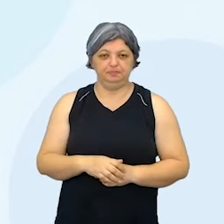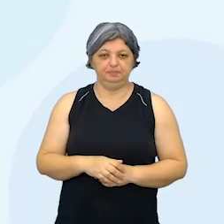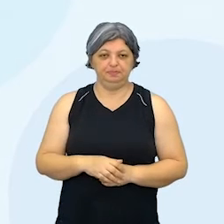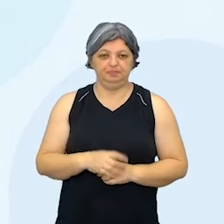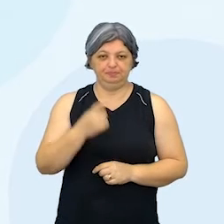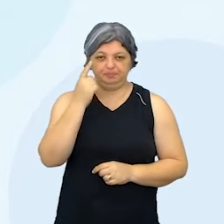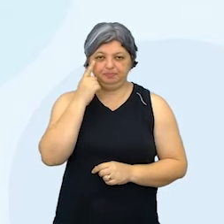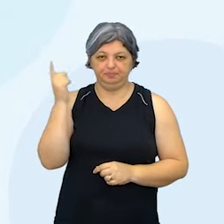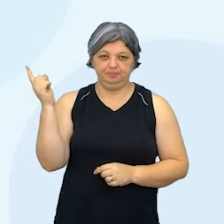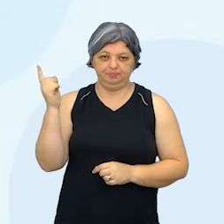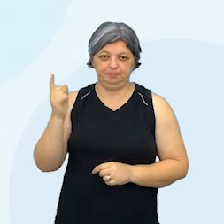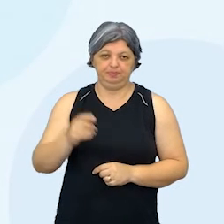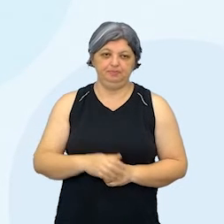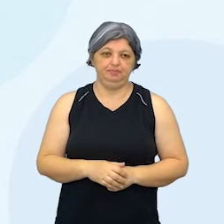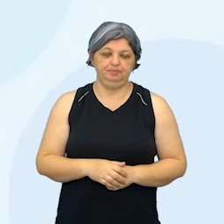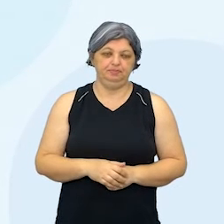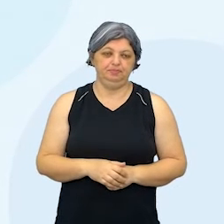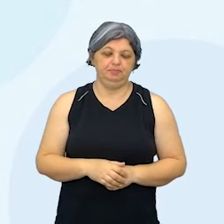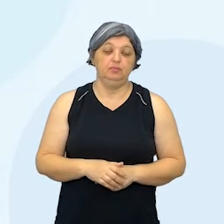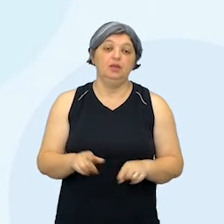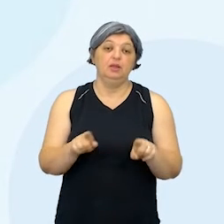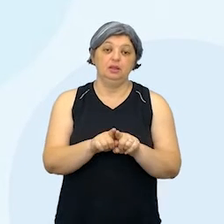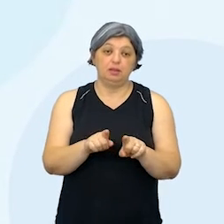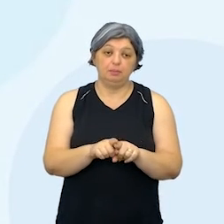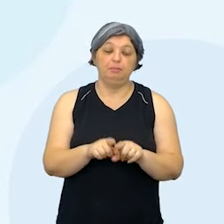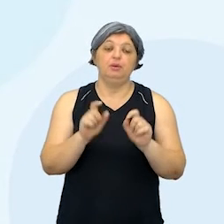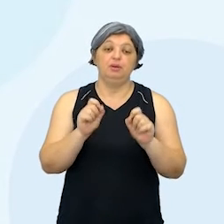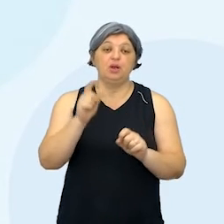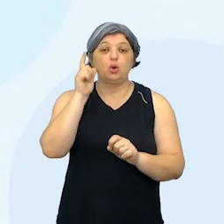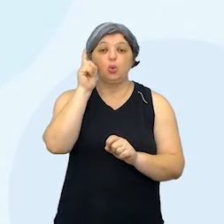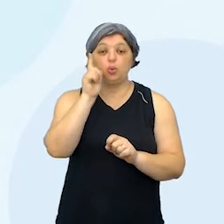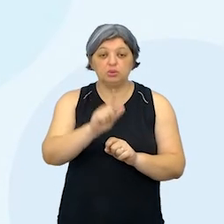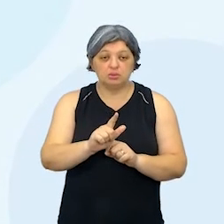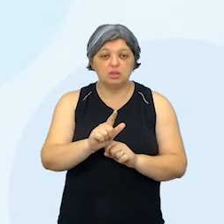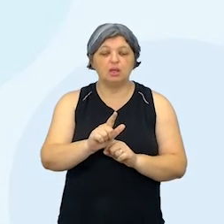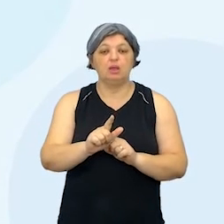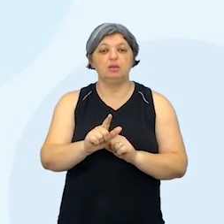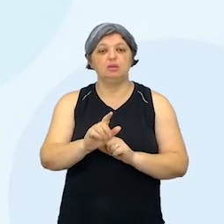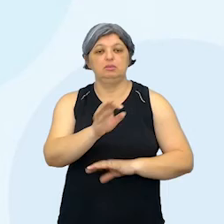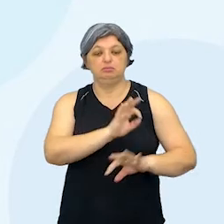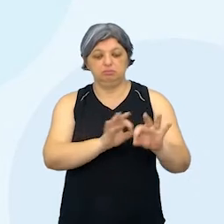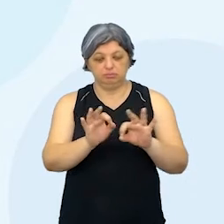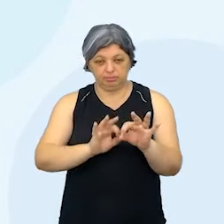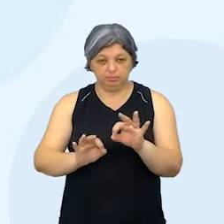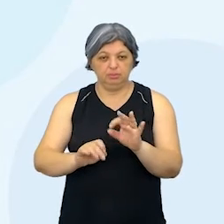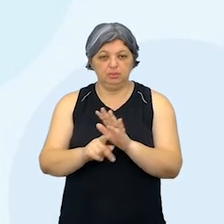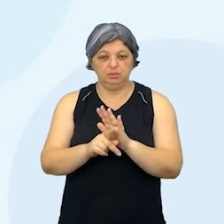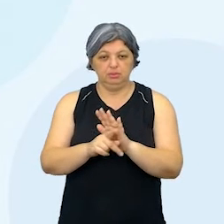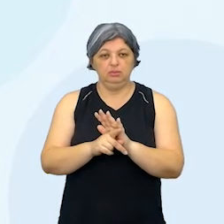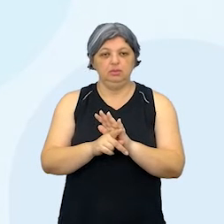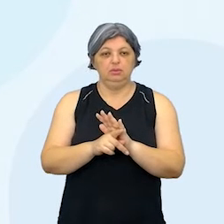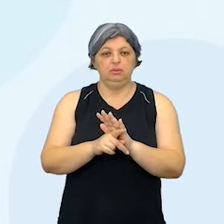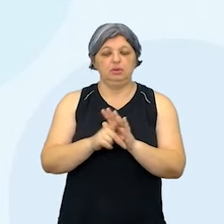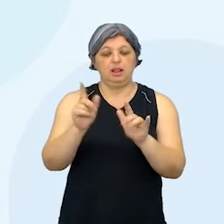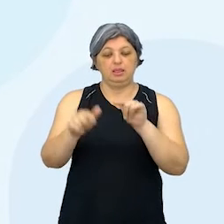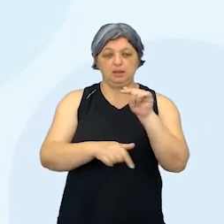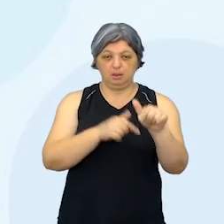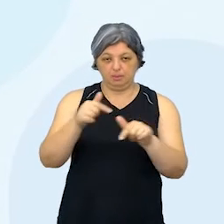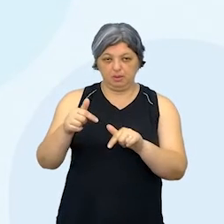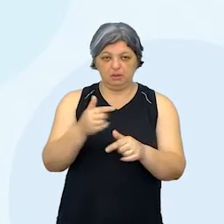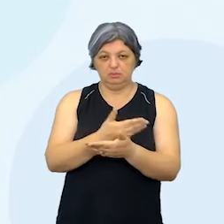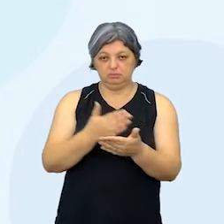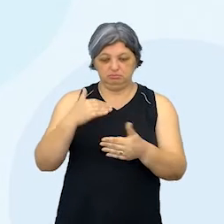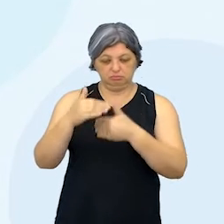gente, por favor. E, com isso, a gente consegue capturar aí essa boa ação, esse trabalho de vocês,